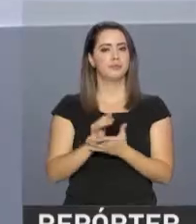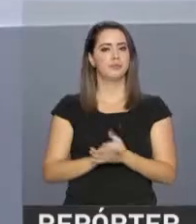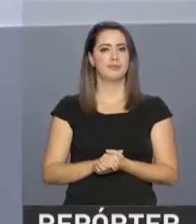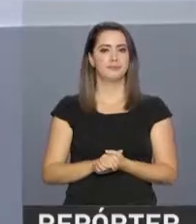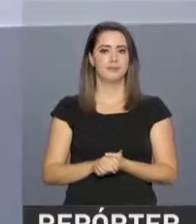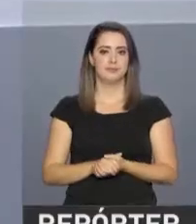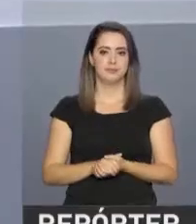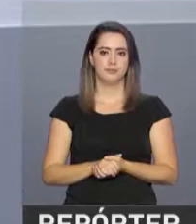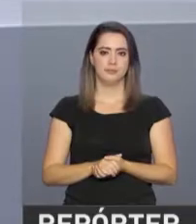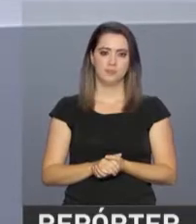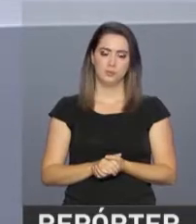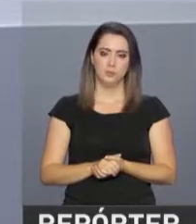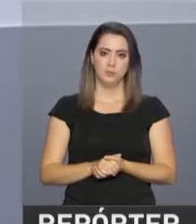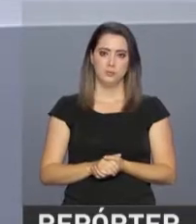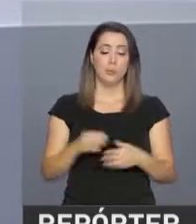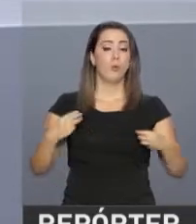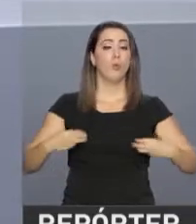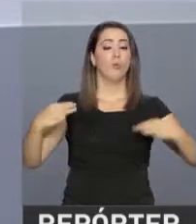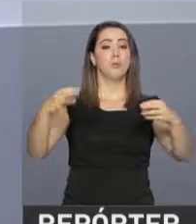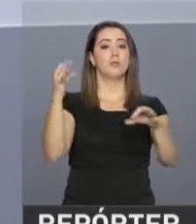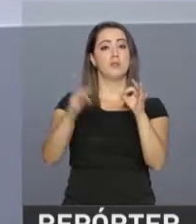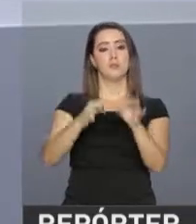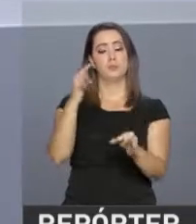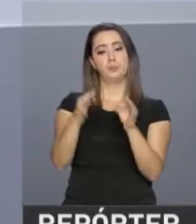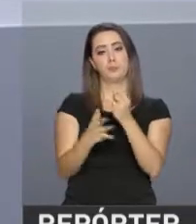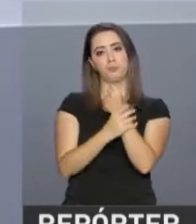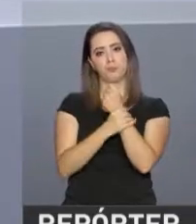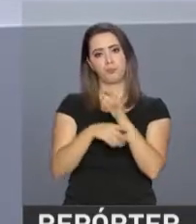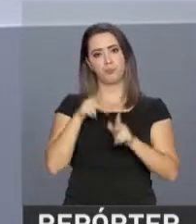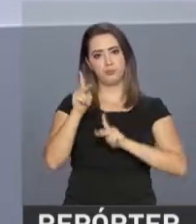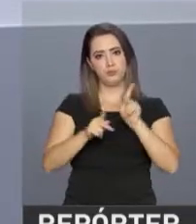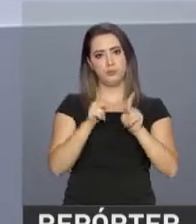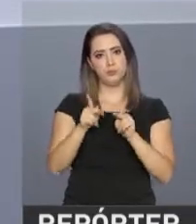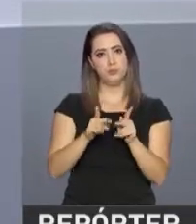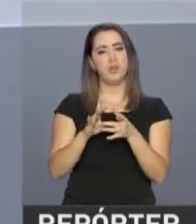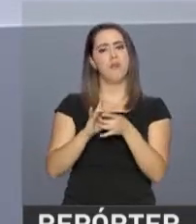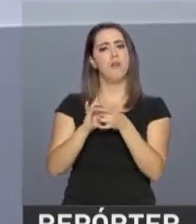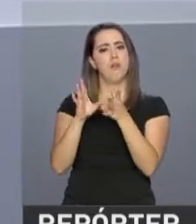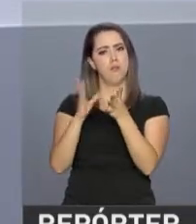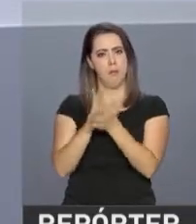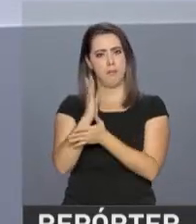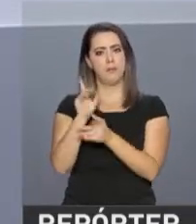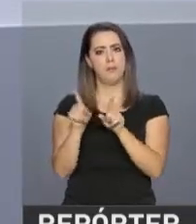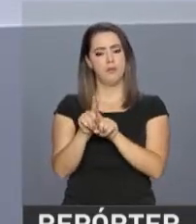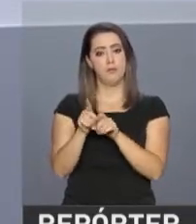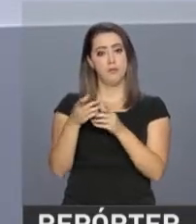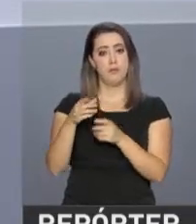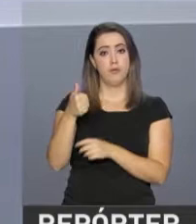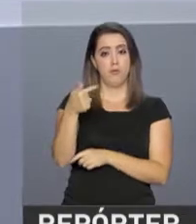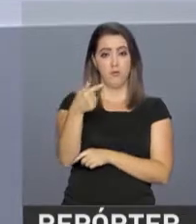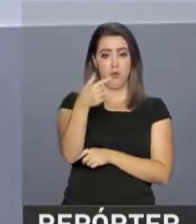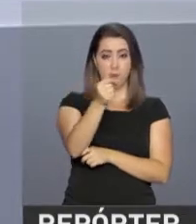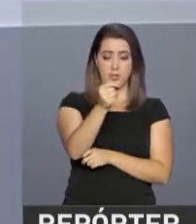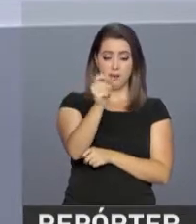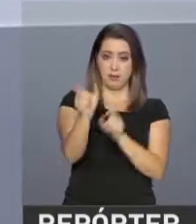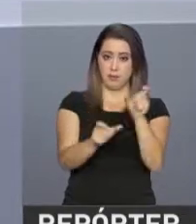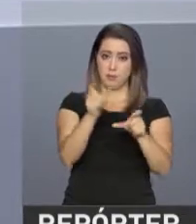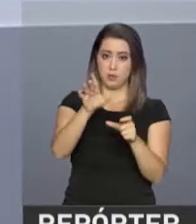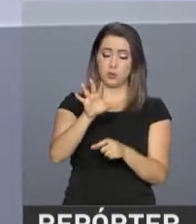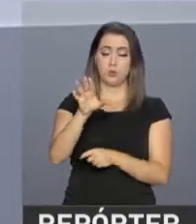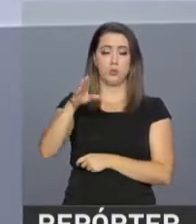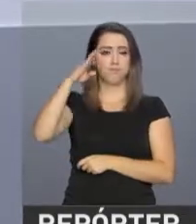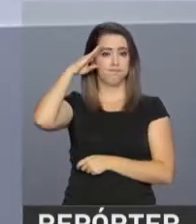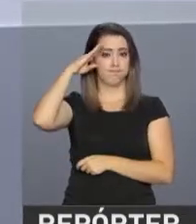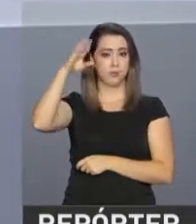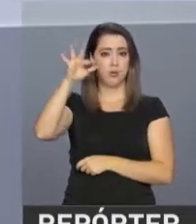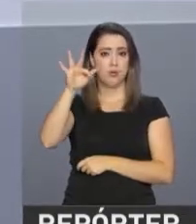o ministério da justiça e segurança pública autorizou o envio de mais 70 profissionais da força nacional para atuar em